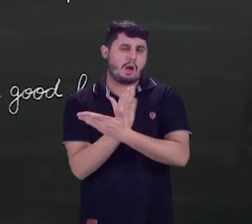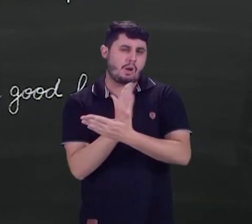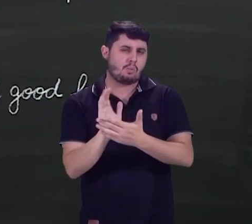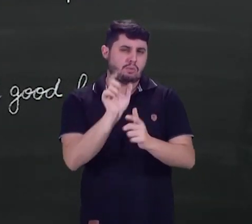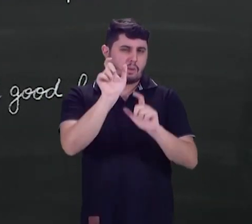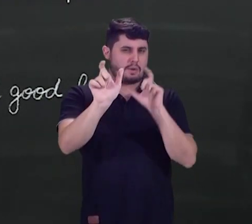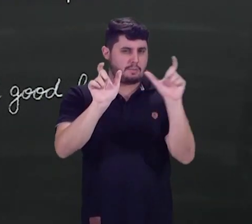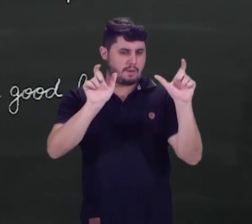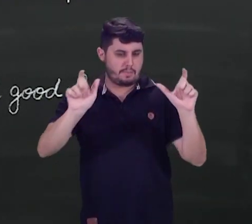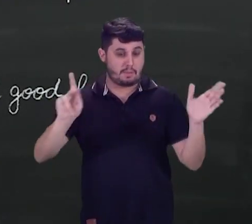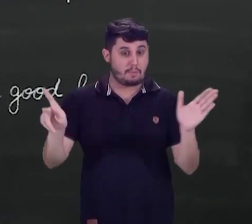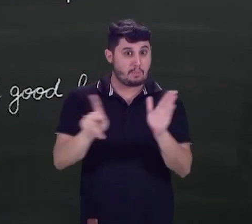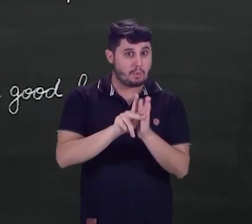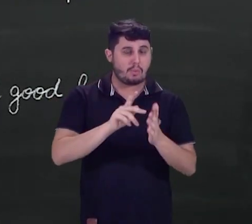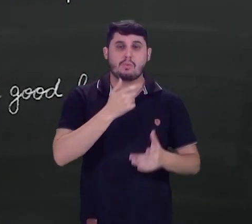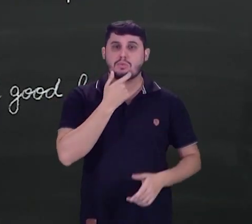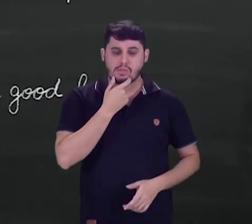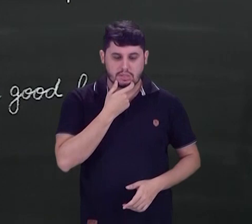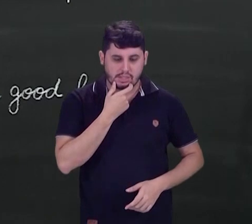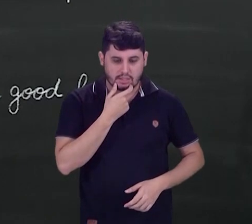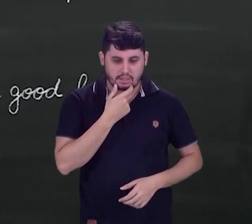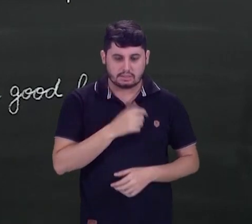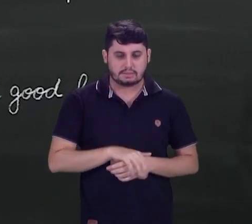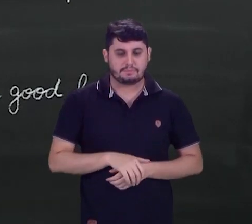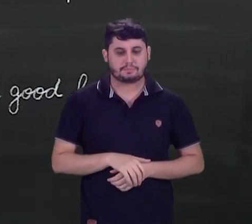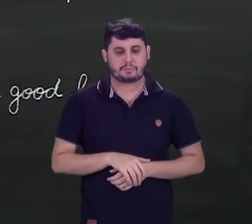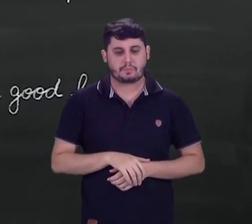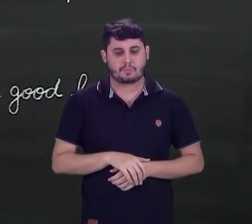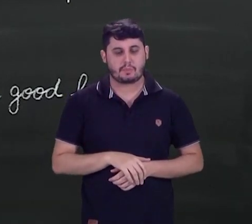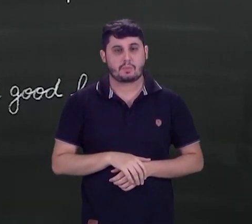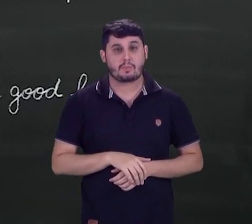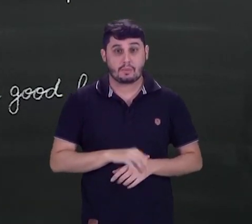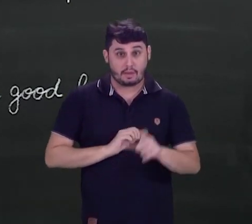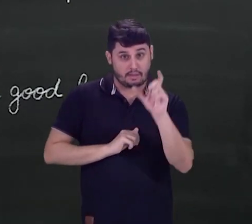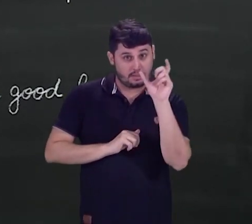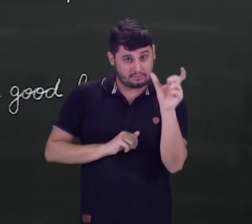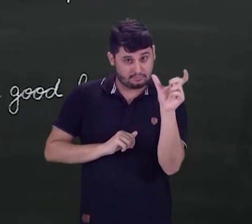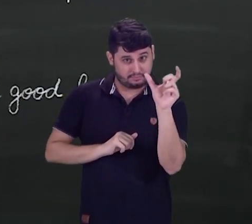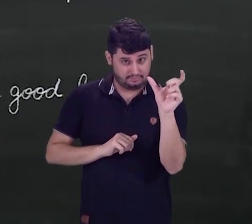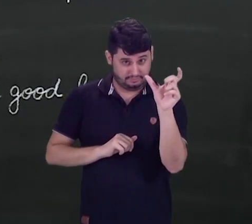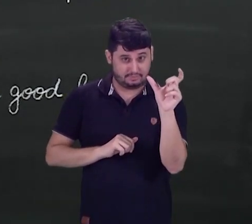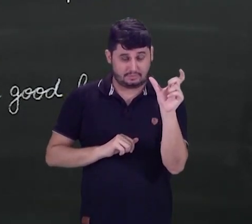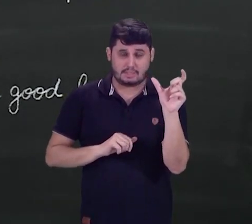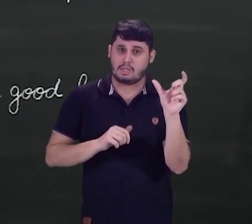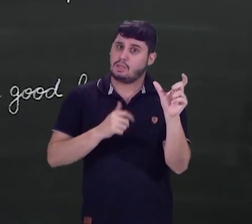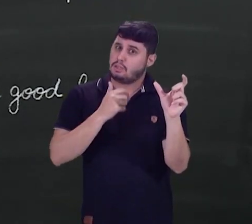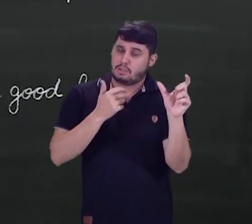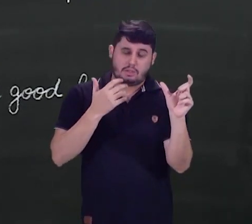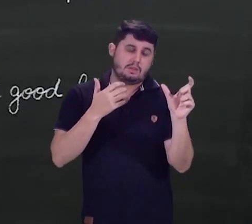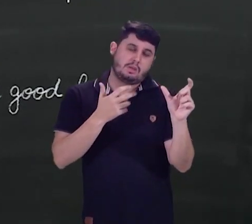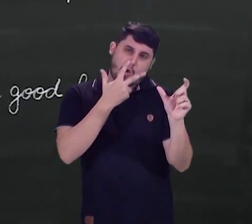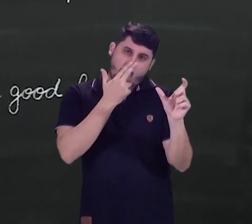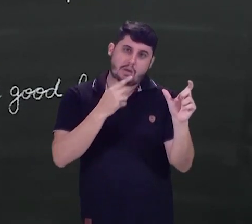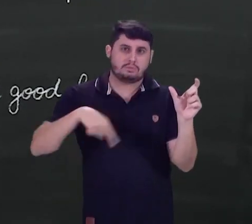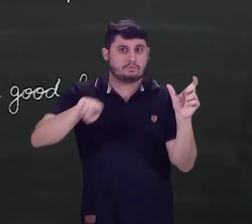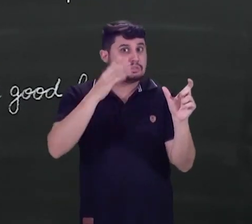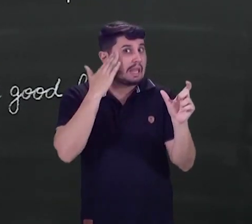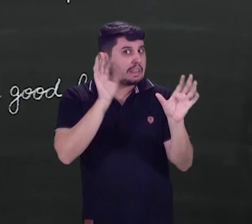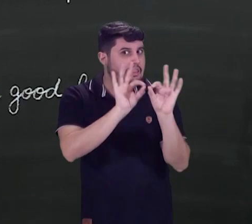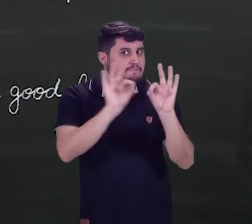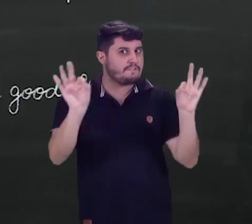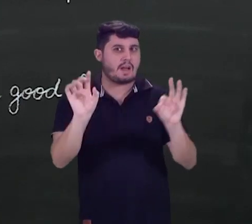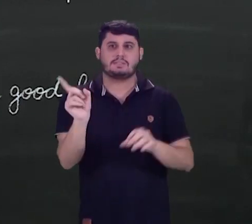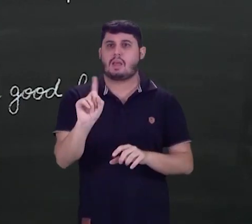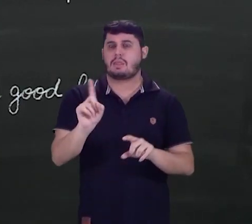Essas expressões aqui, in English, expressions, eu não penso que você vai entender o que está dizendo essas frases, tá bom? Mas